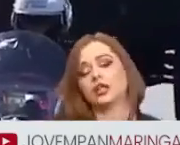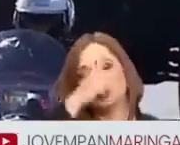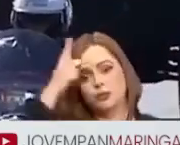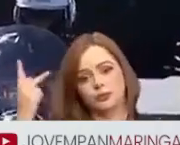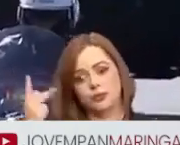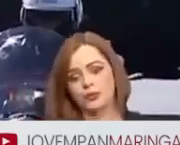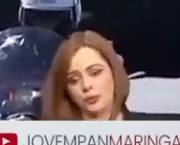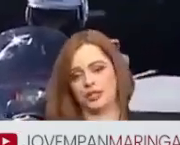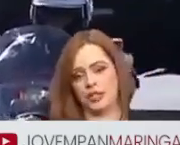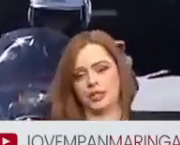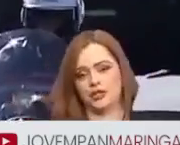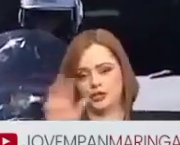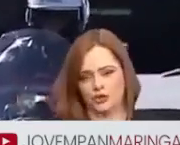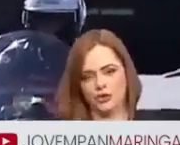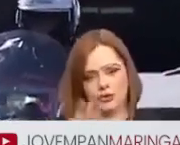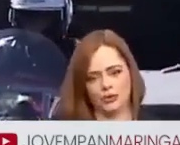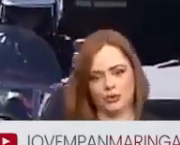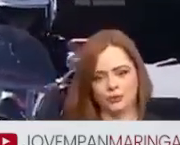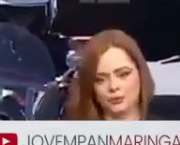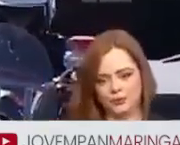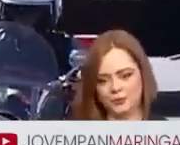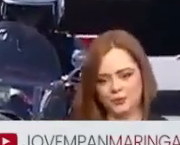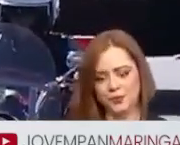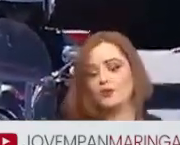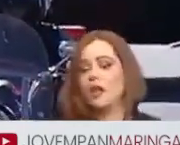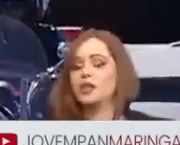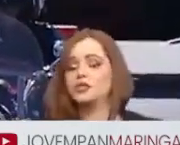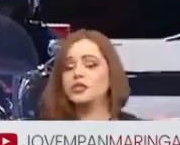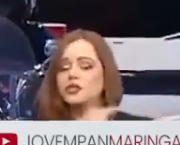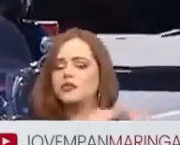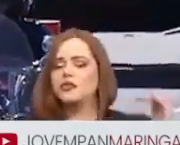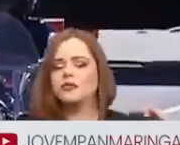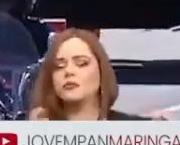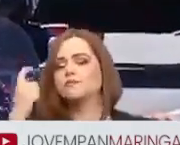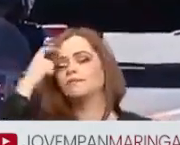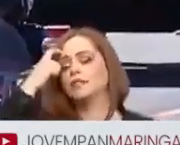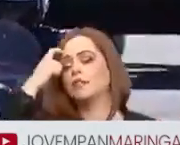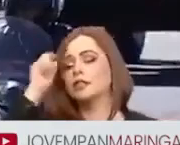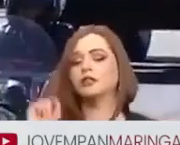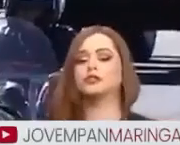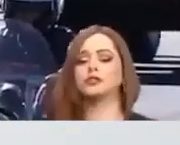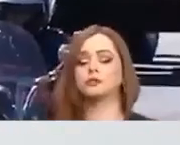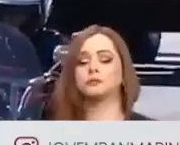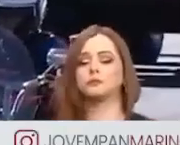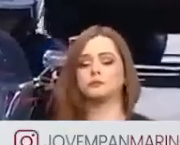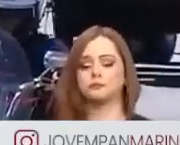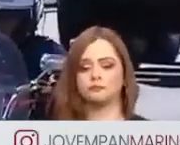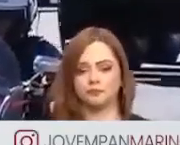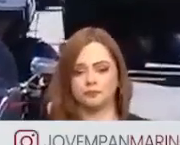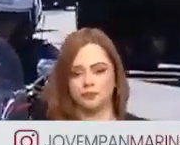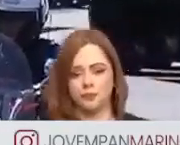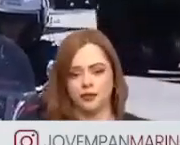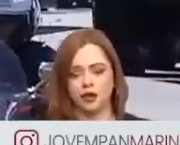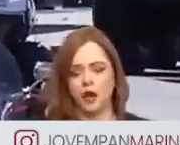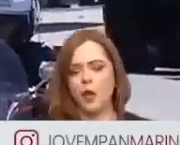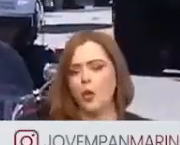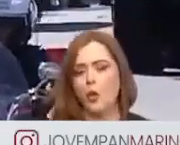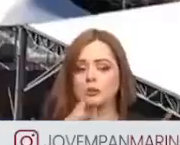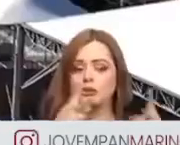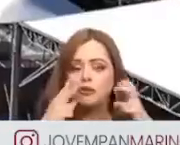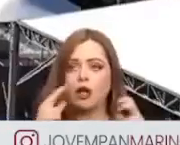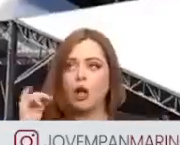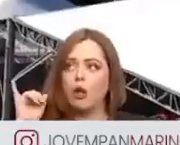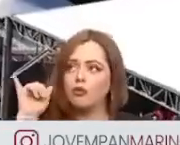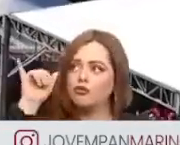na esplanada dos ministérios. Aí, o que a gente pode dizer é que, visivelmente, pelas imagens que a gente acompanhou pela TV Brasil,